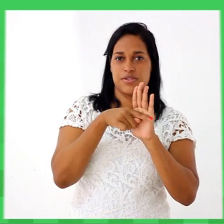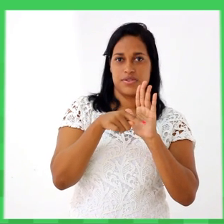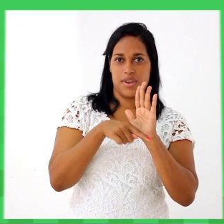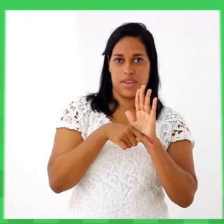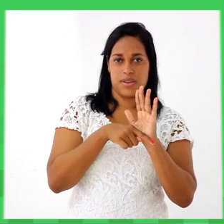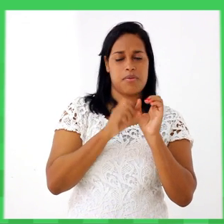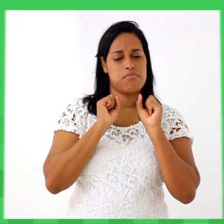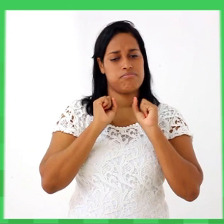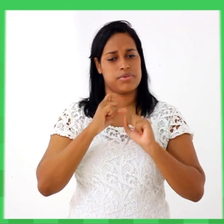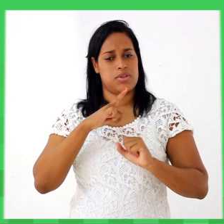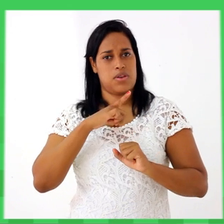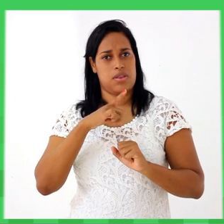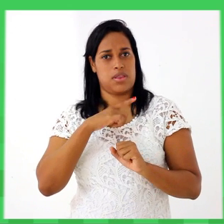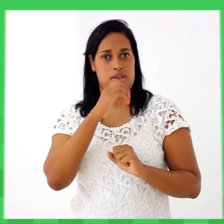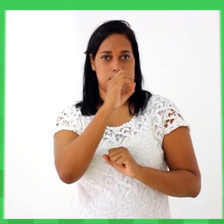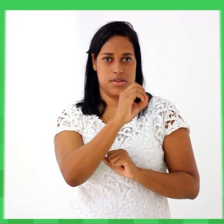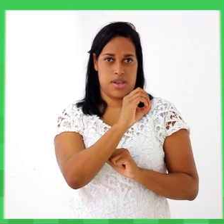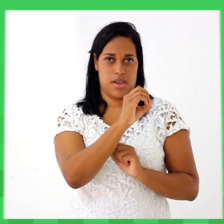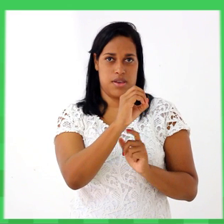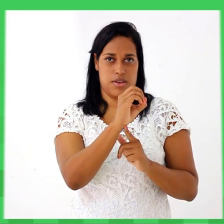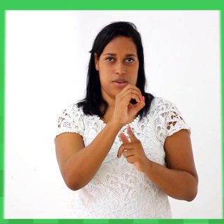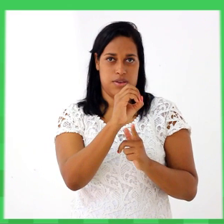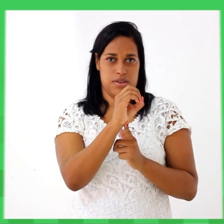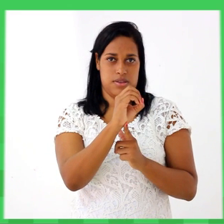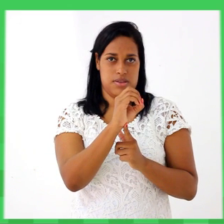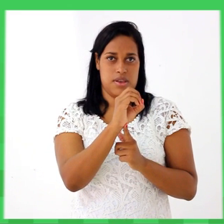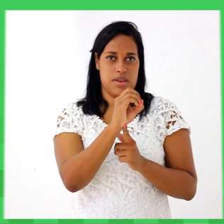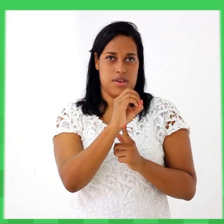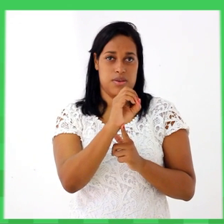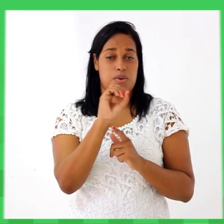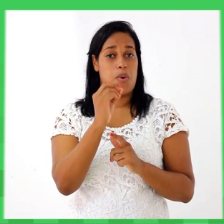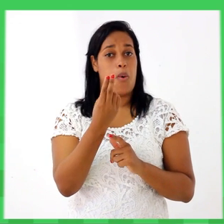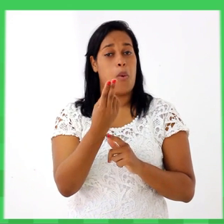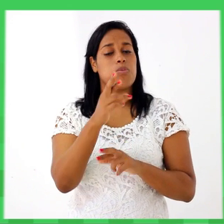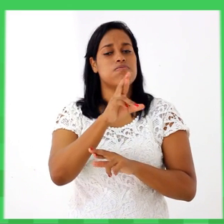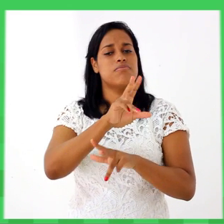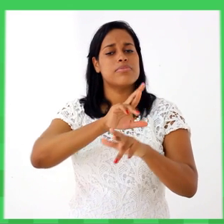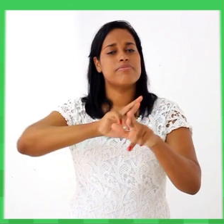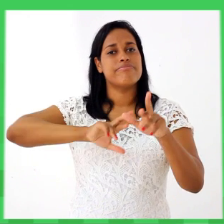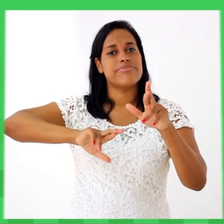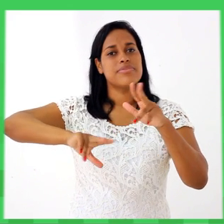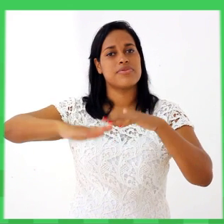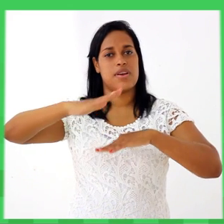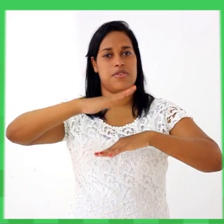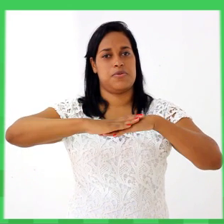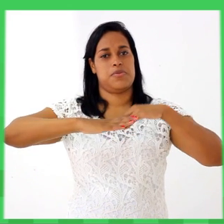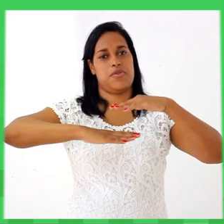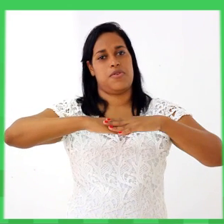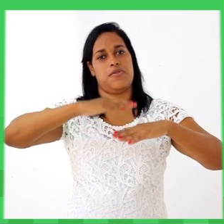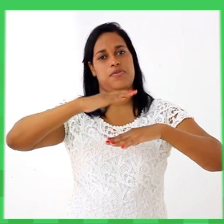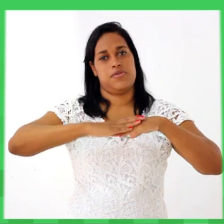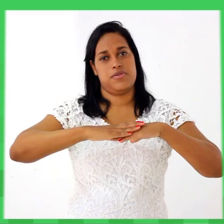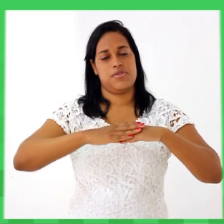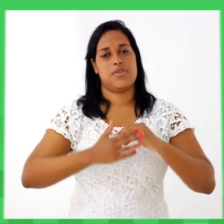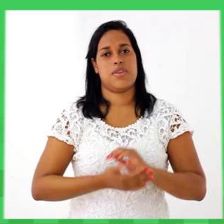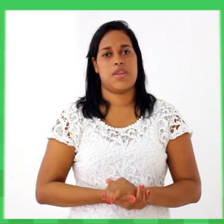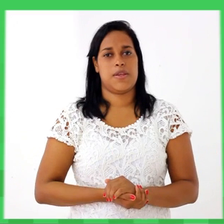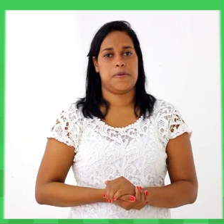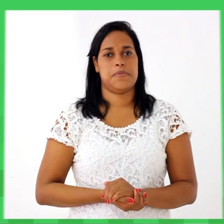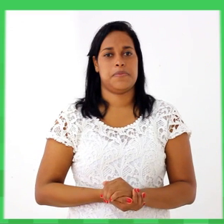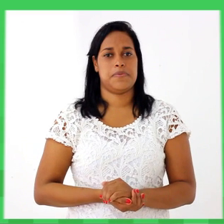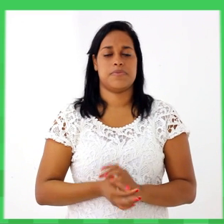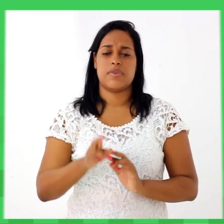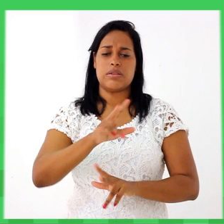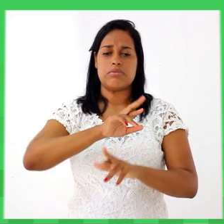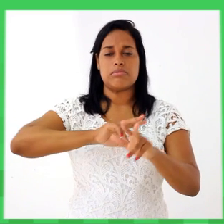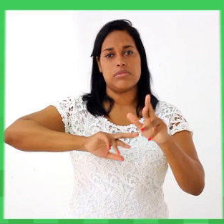projeto pode ter 0, ok? Ter participação de 0, ou vários empregados. Então, nós temos relação de muitos para